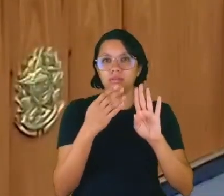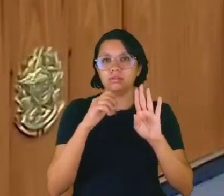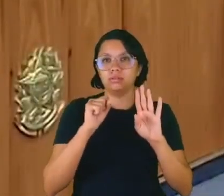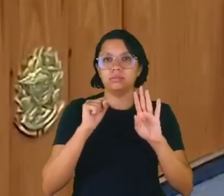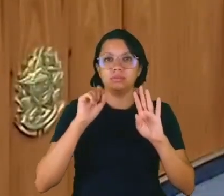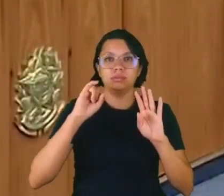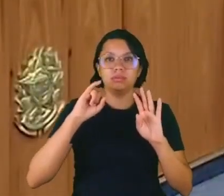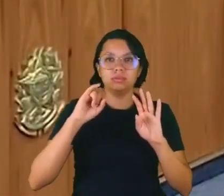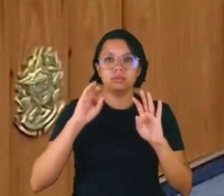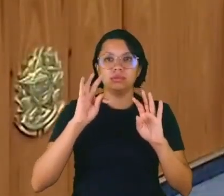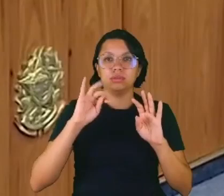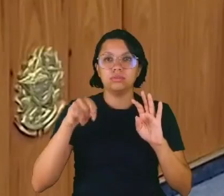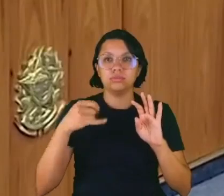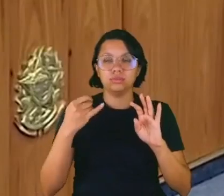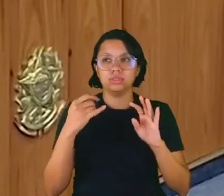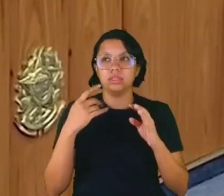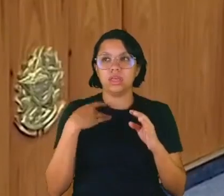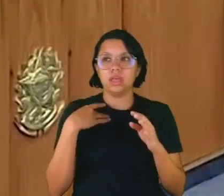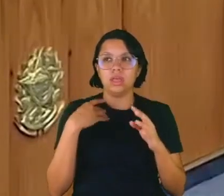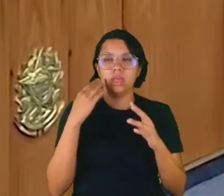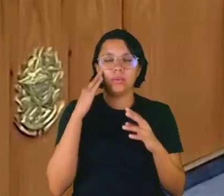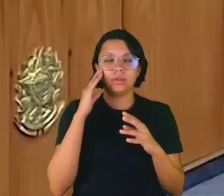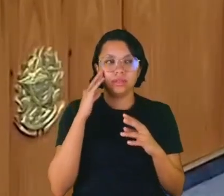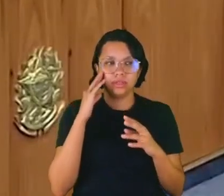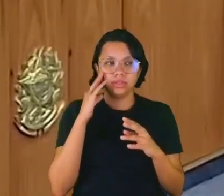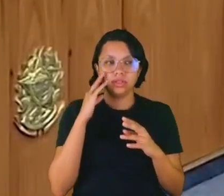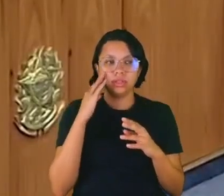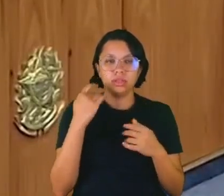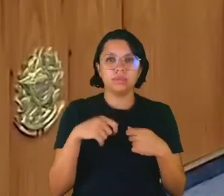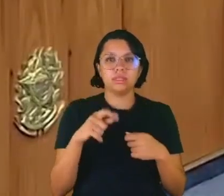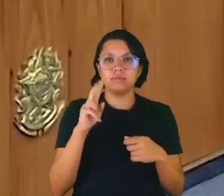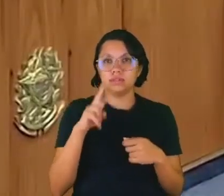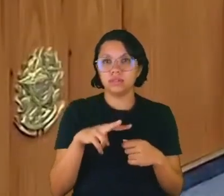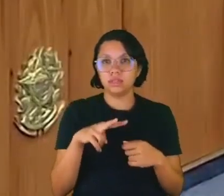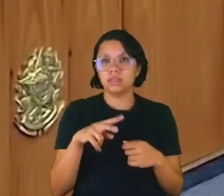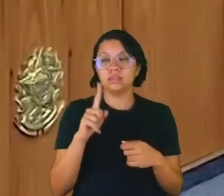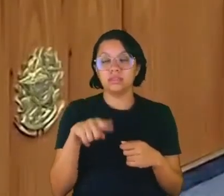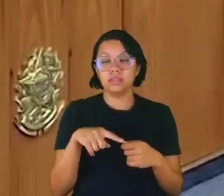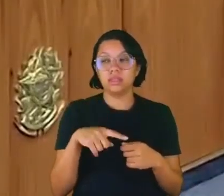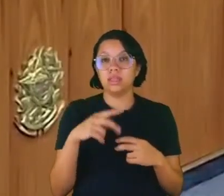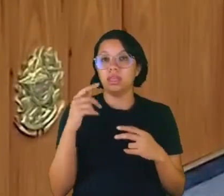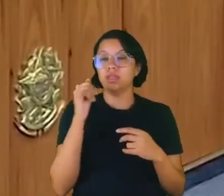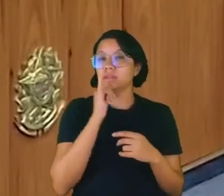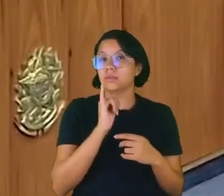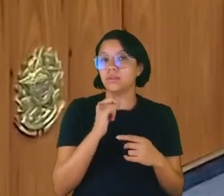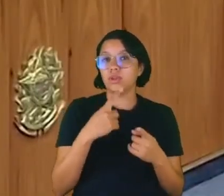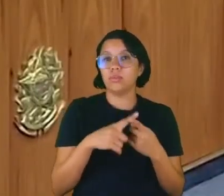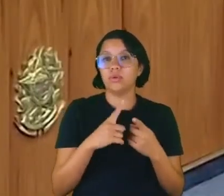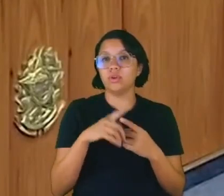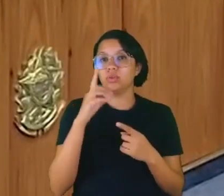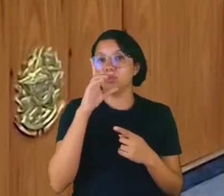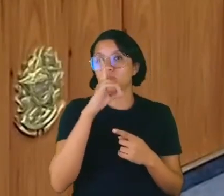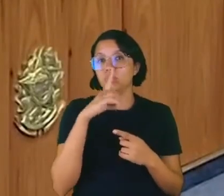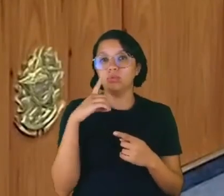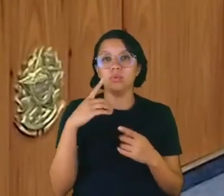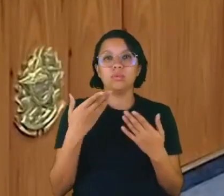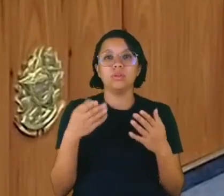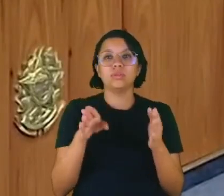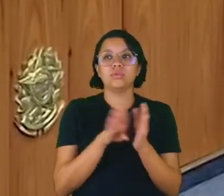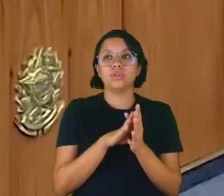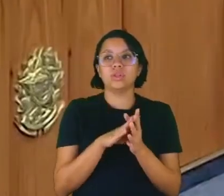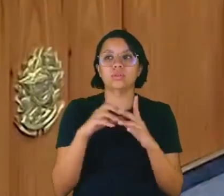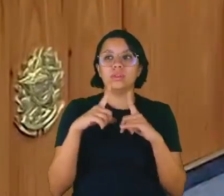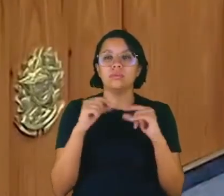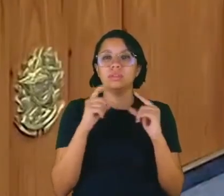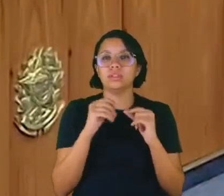E eu me convenci de que deveria ser exemplificativo, porque no domingo, quando eu chego lá em Brasília,